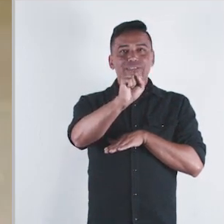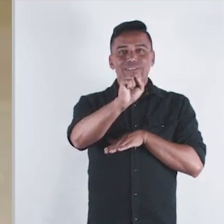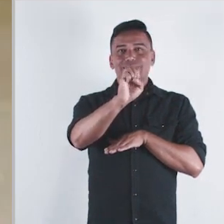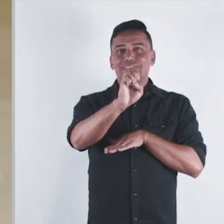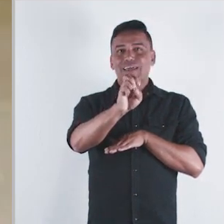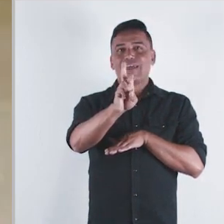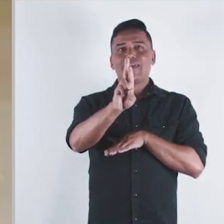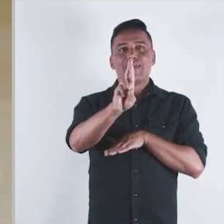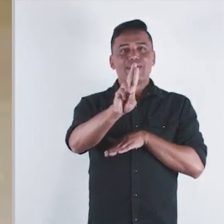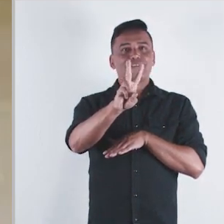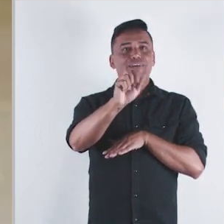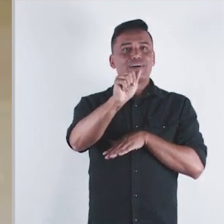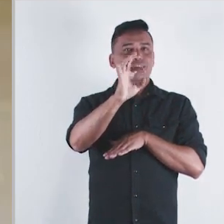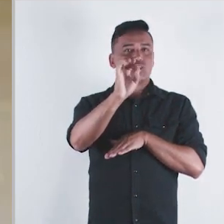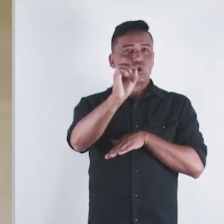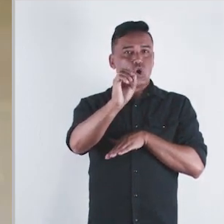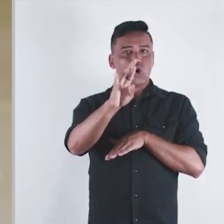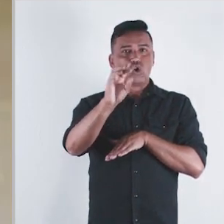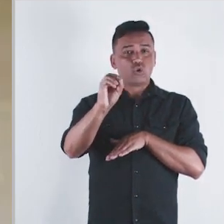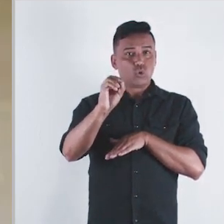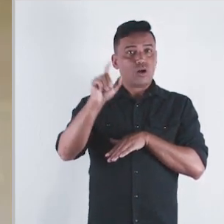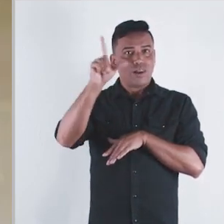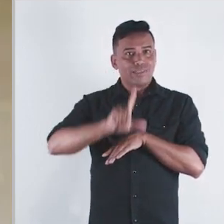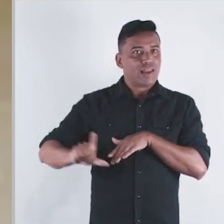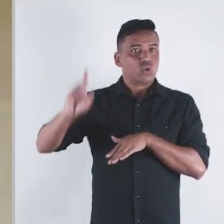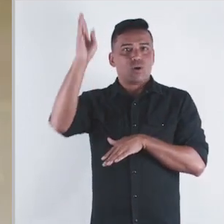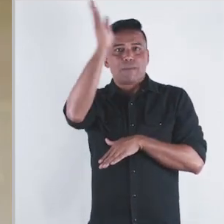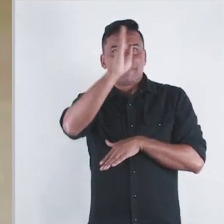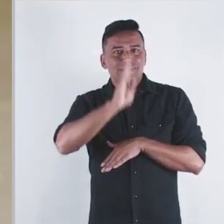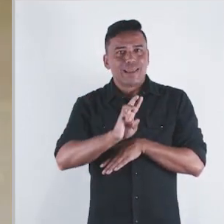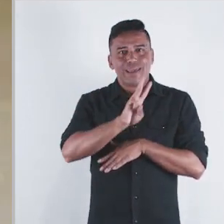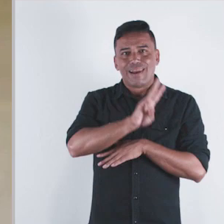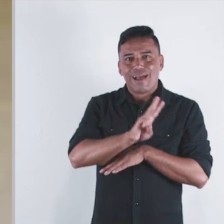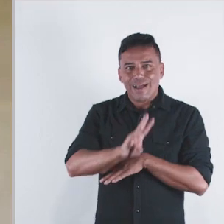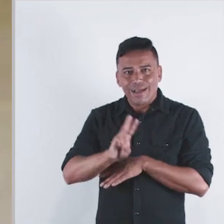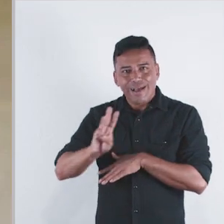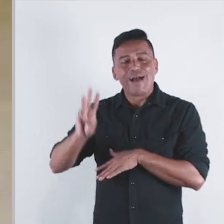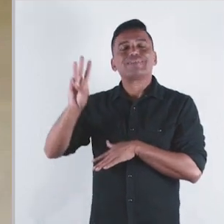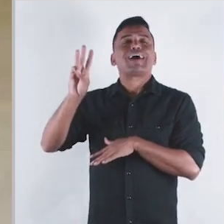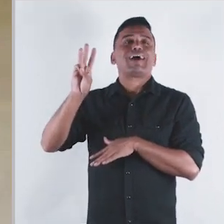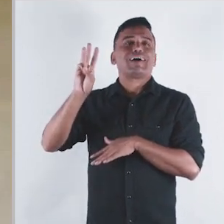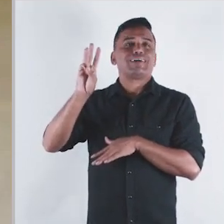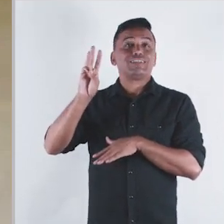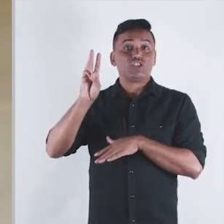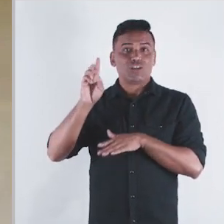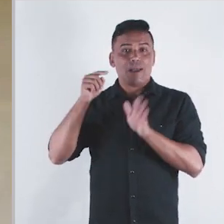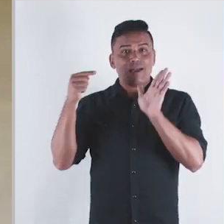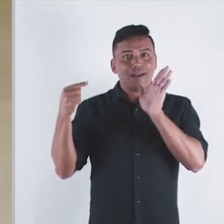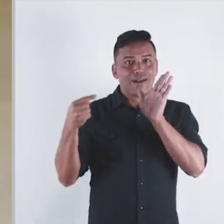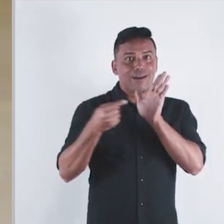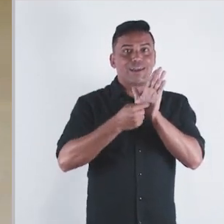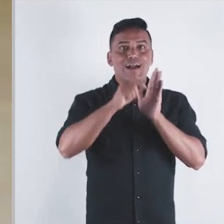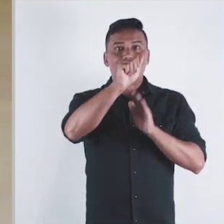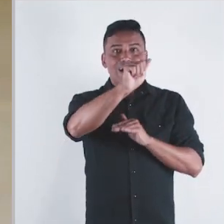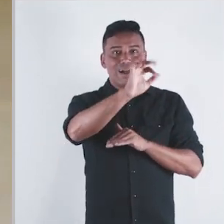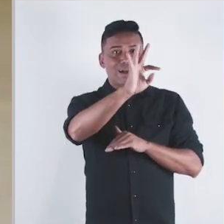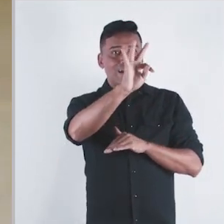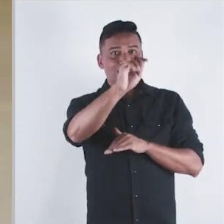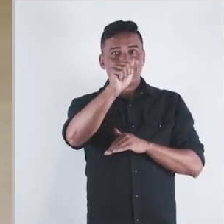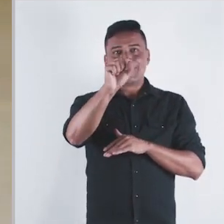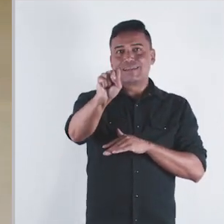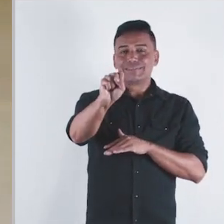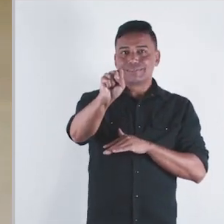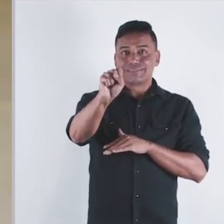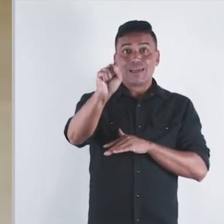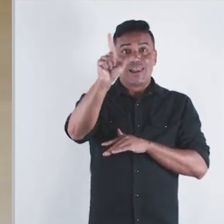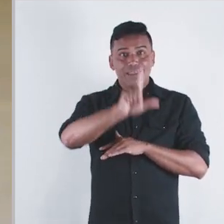Digital Brasileira, né, nosso site, vai clicar na aba Atlas da Literatura Digital Brasileira,